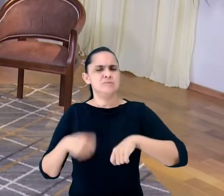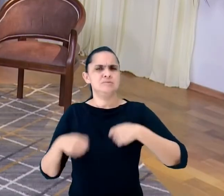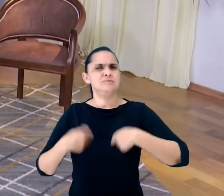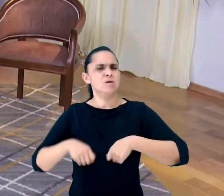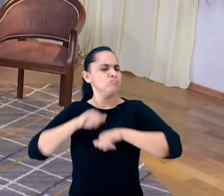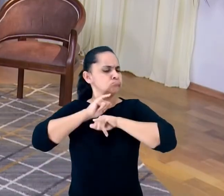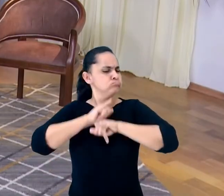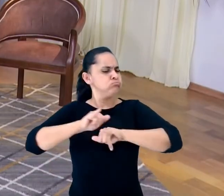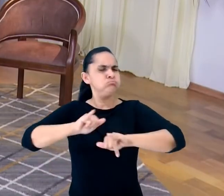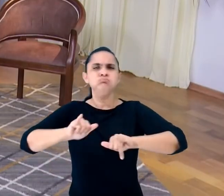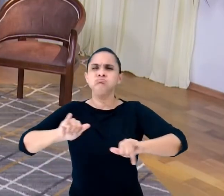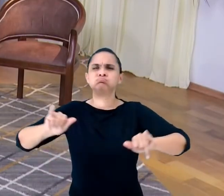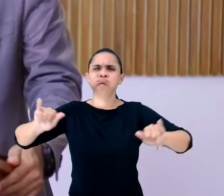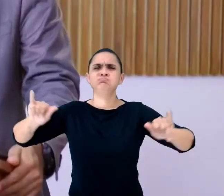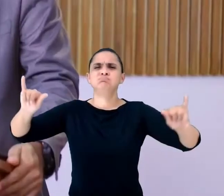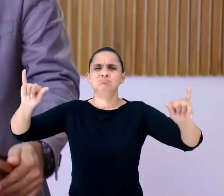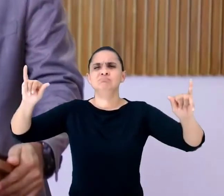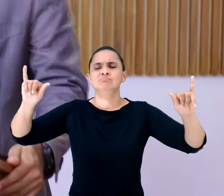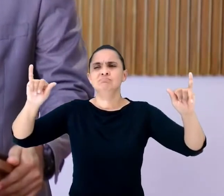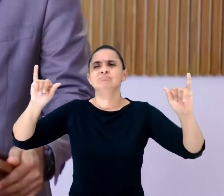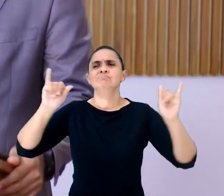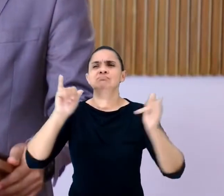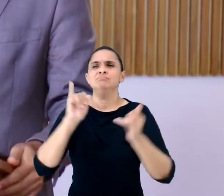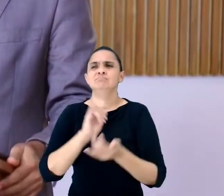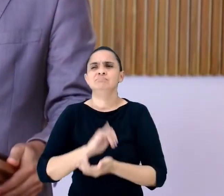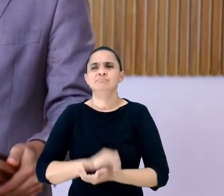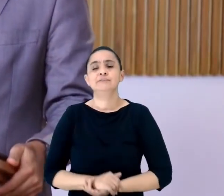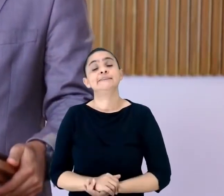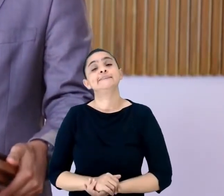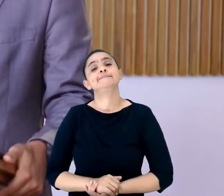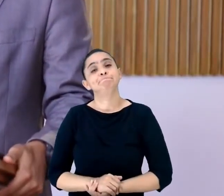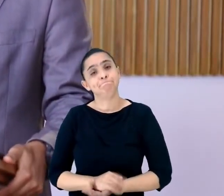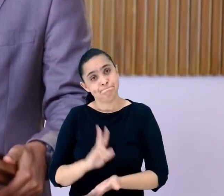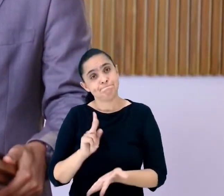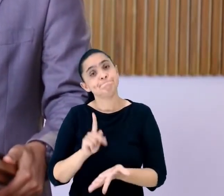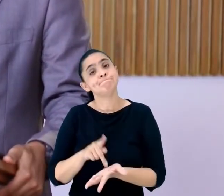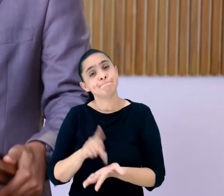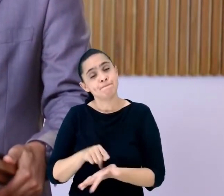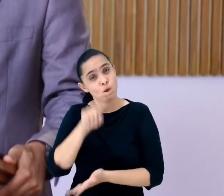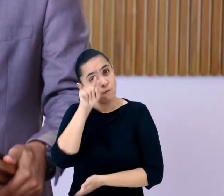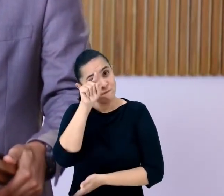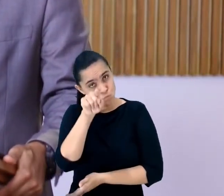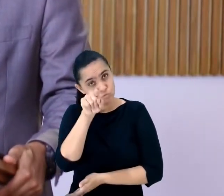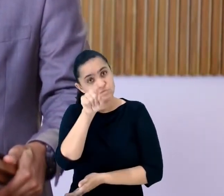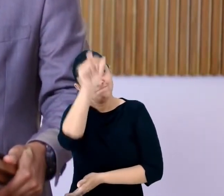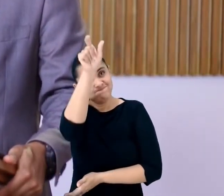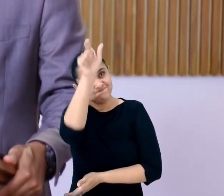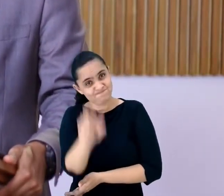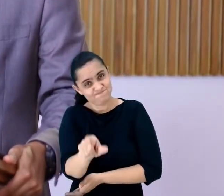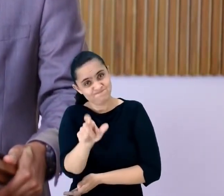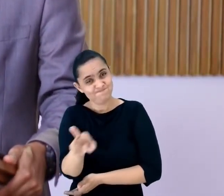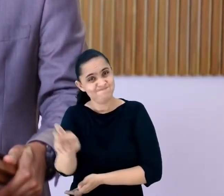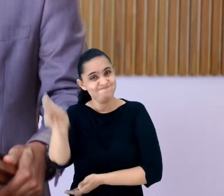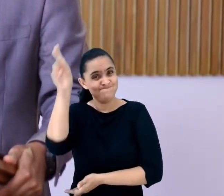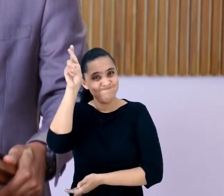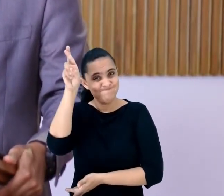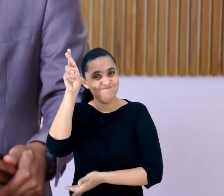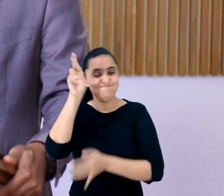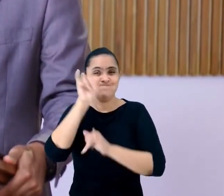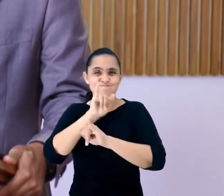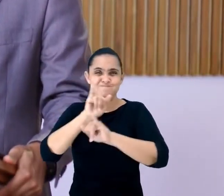levá-la. De fato, você é um mensageiro. Você é